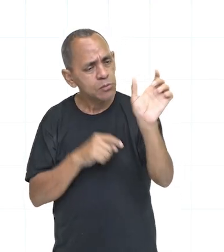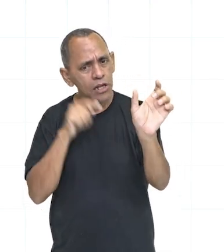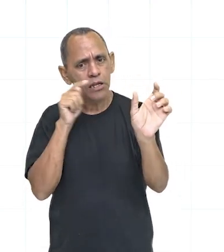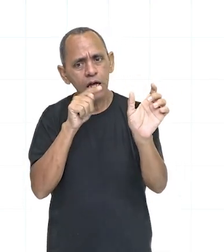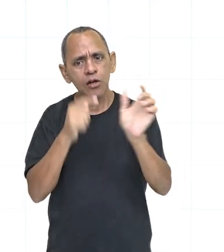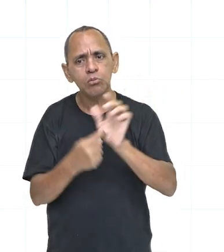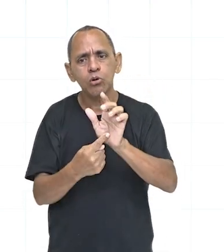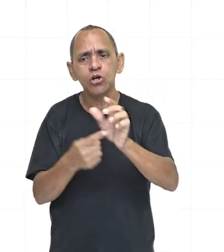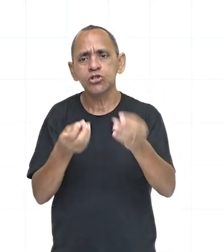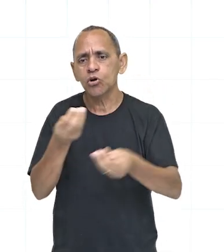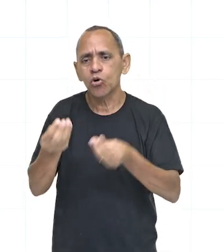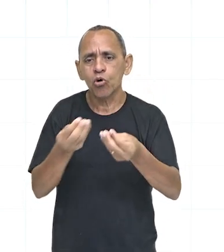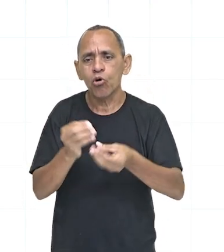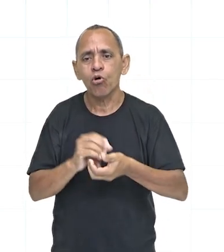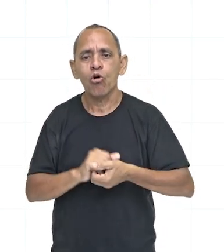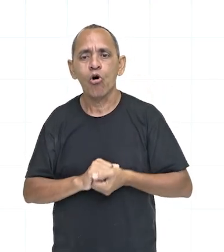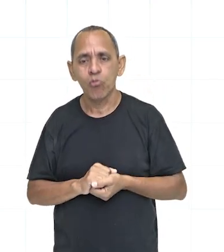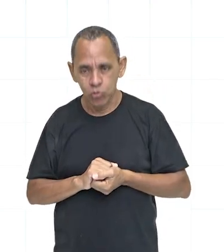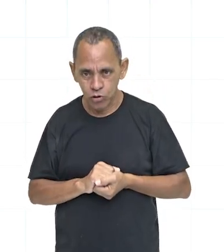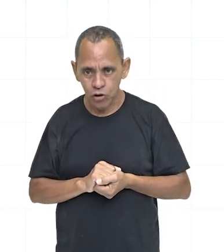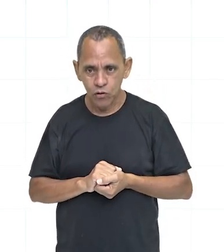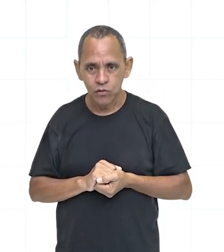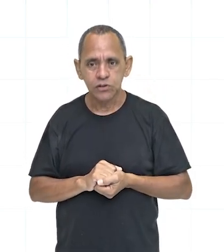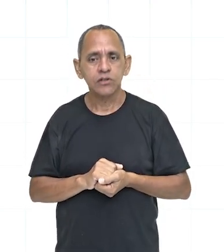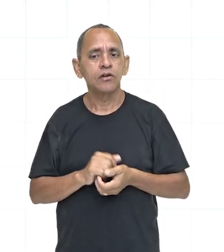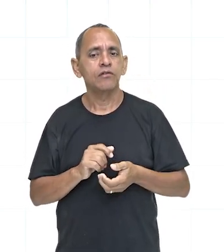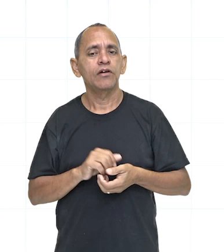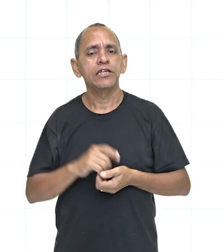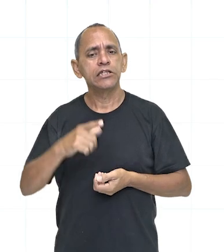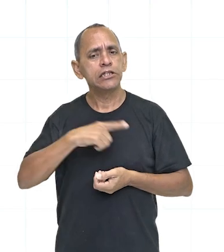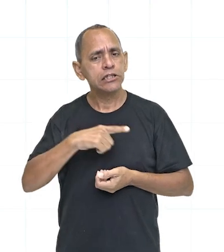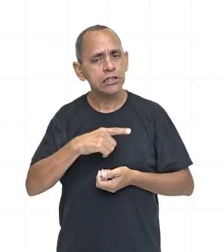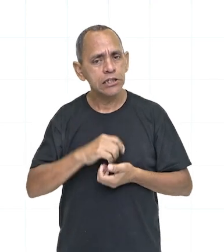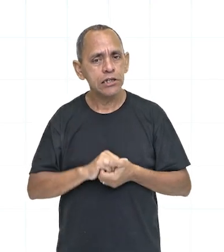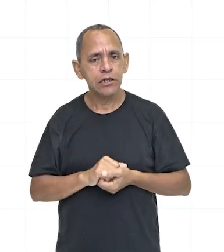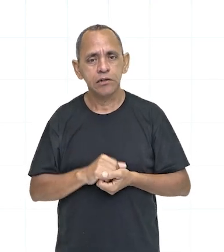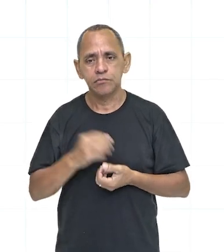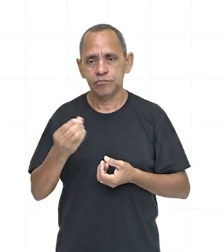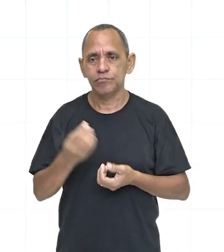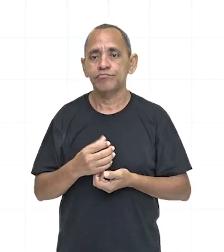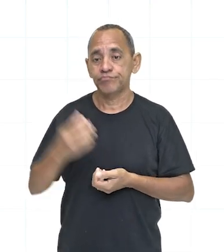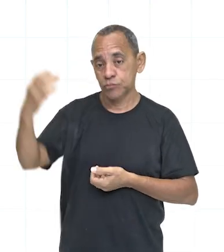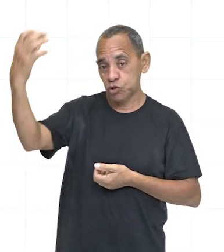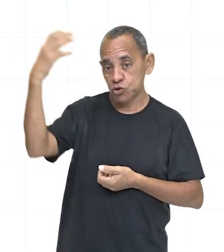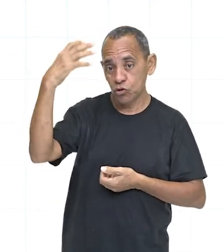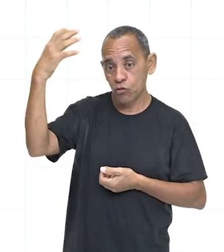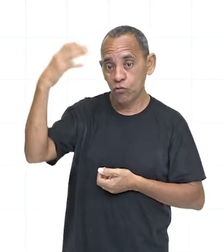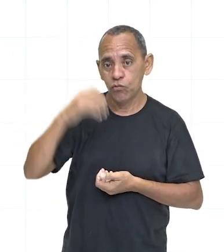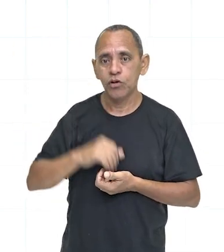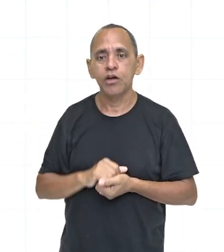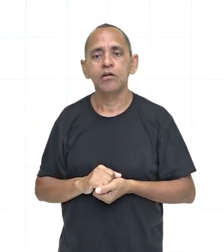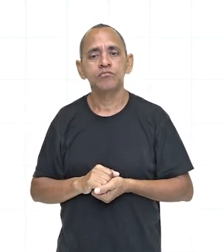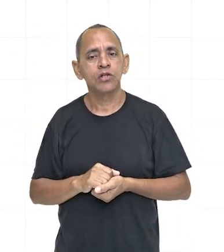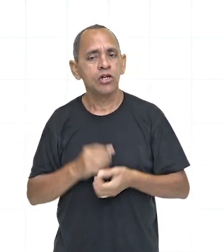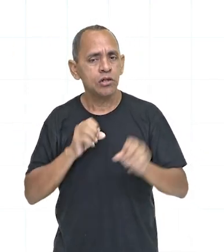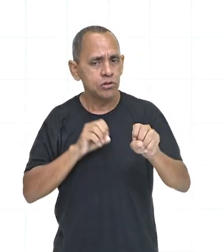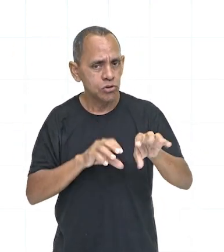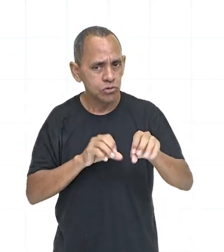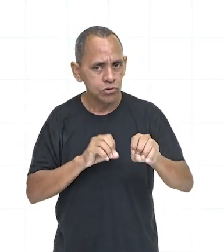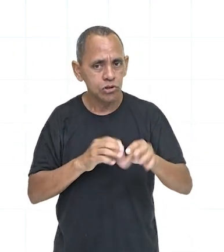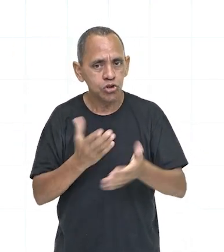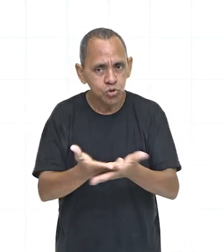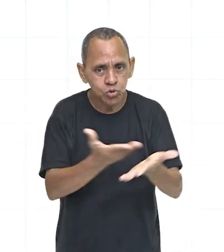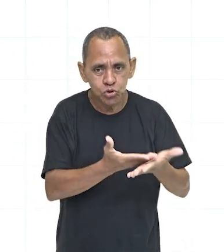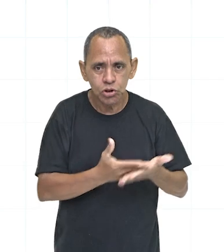buy, water, grow. Aí o significado ali, né? Chover, permanecer, ficar, estudar,